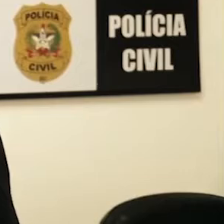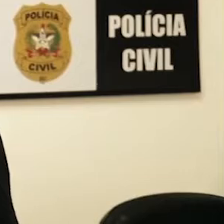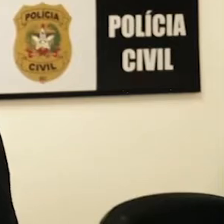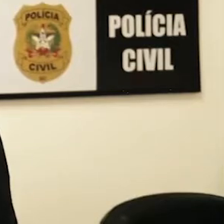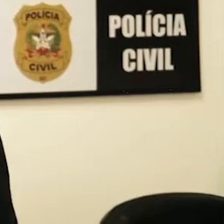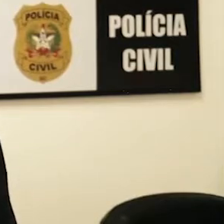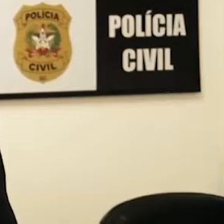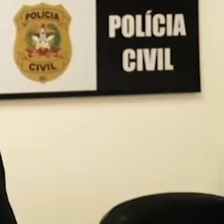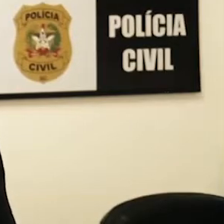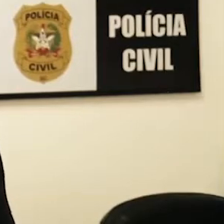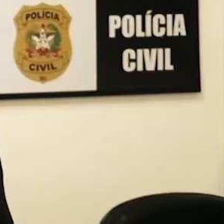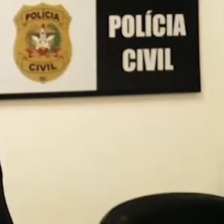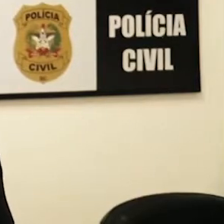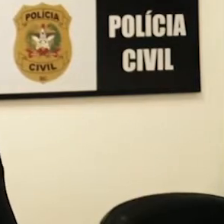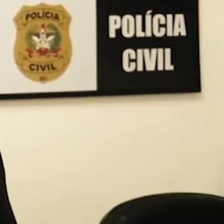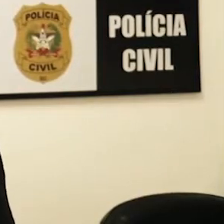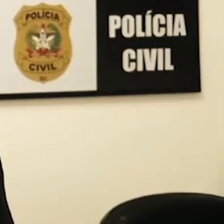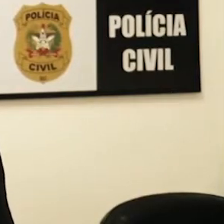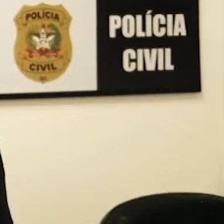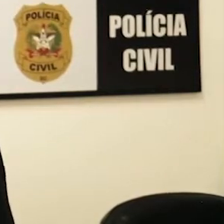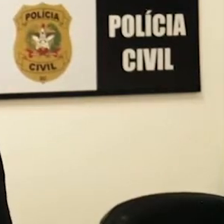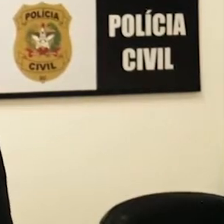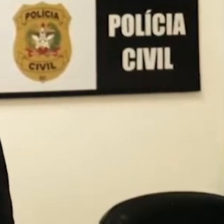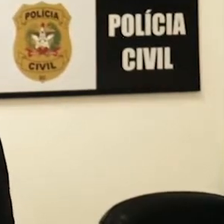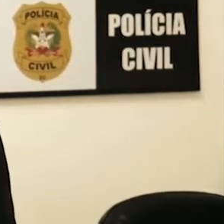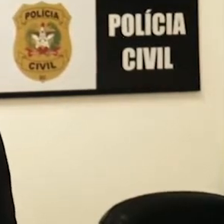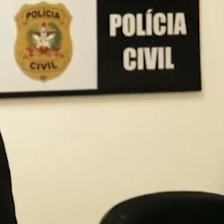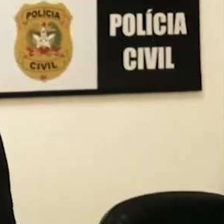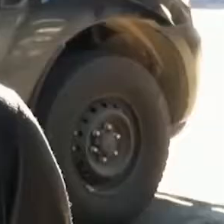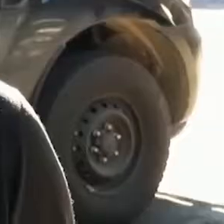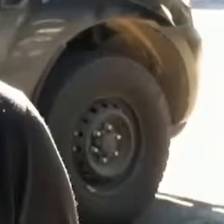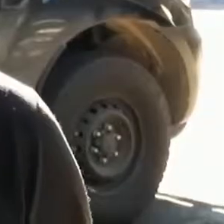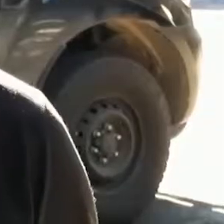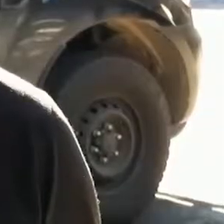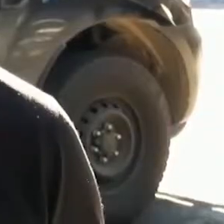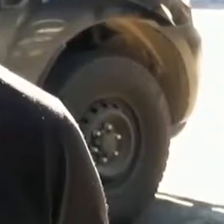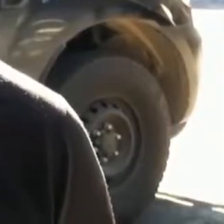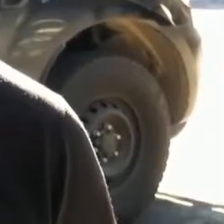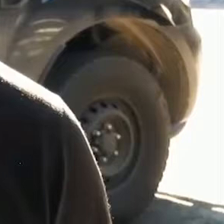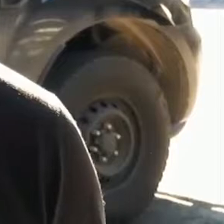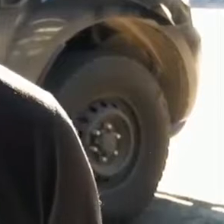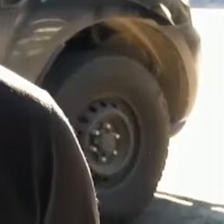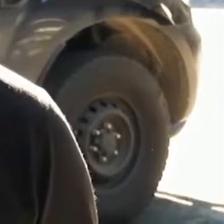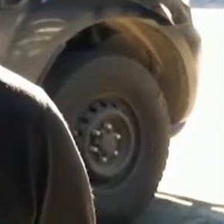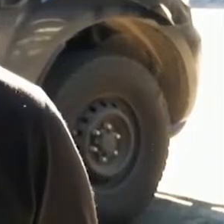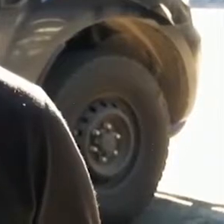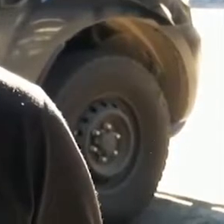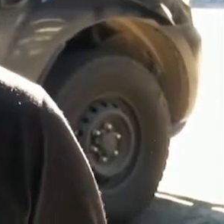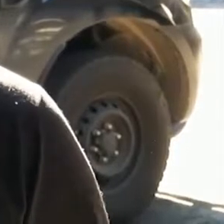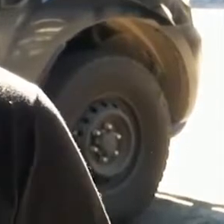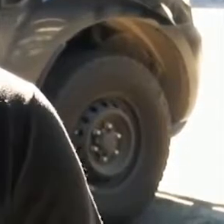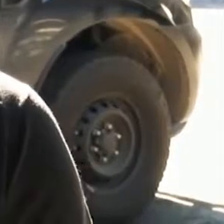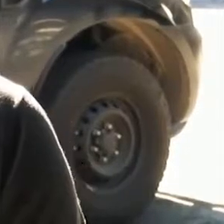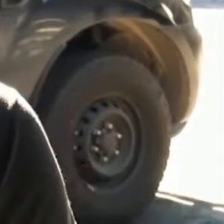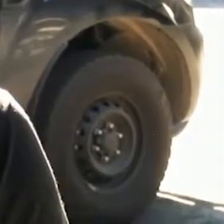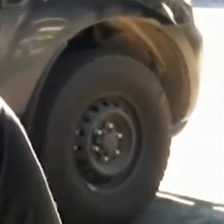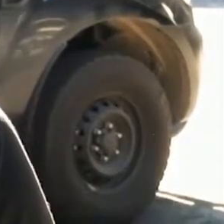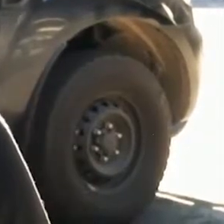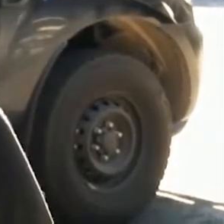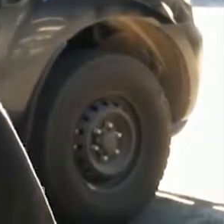esses equipamentos para que a gente possa combater a criminalidade de frente a frente. As pessoas de bem dos bairros, né, que a